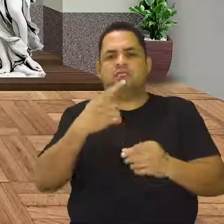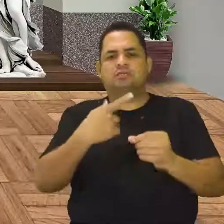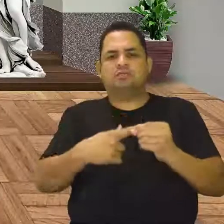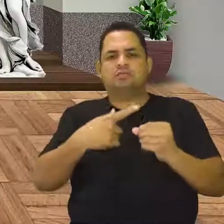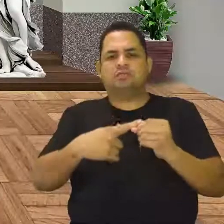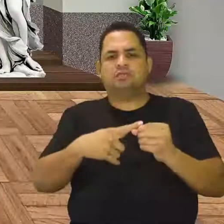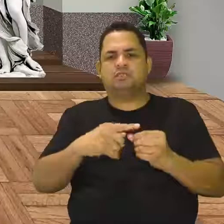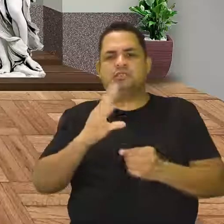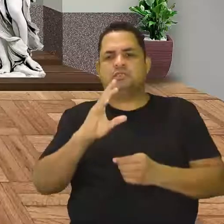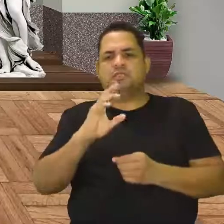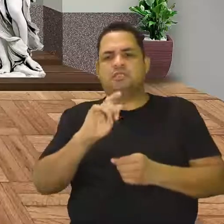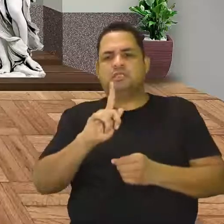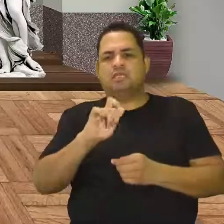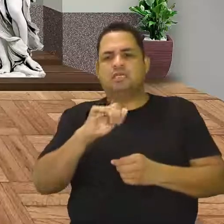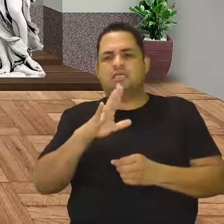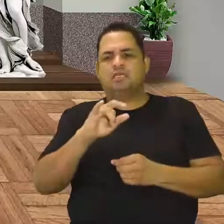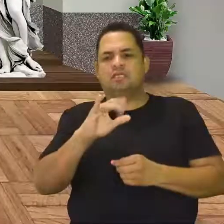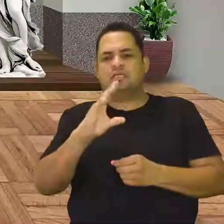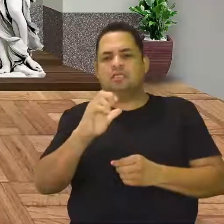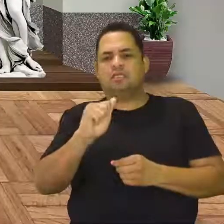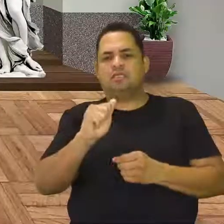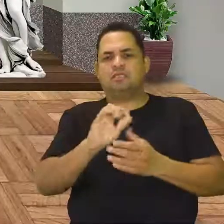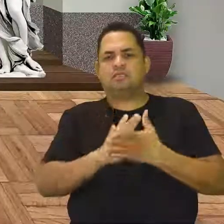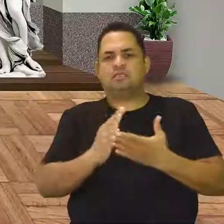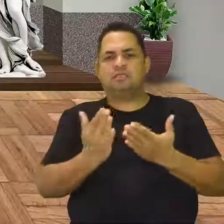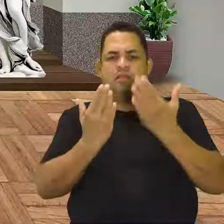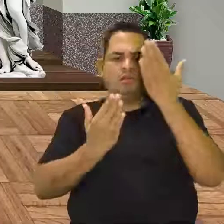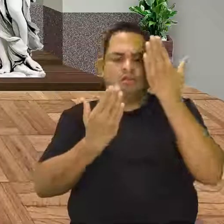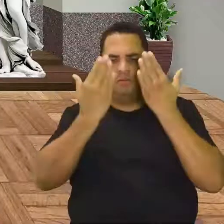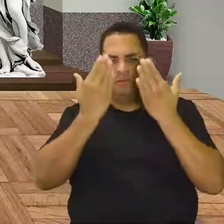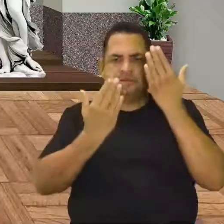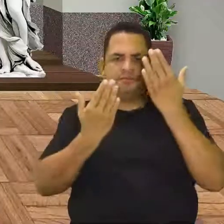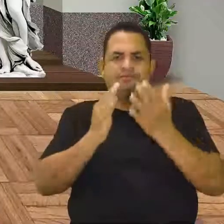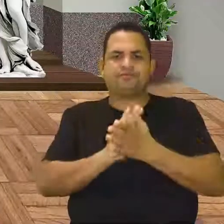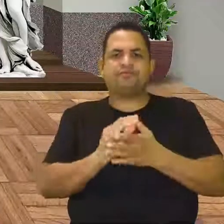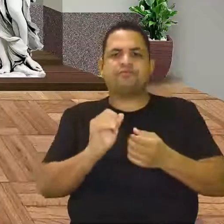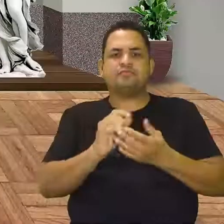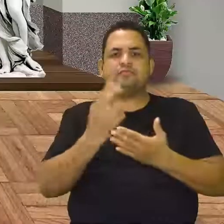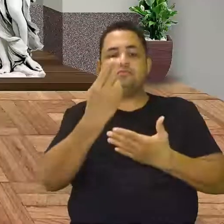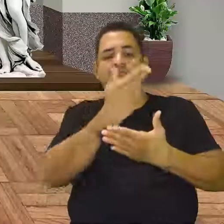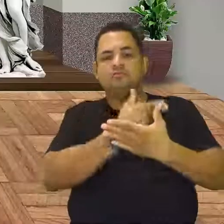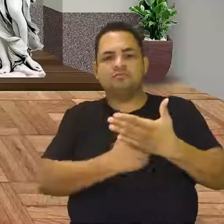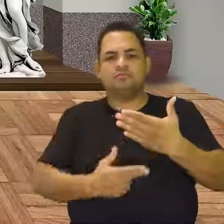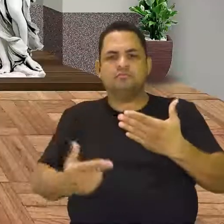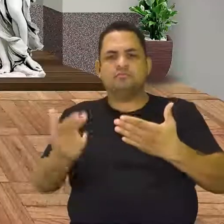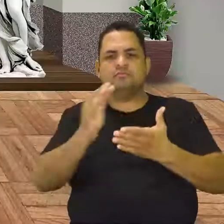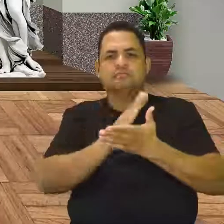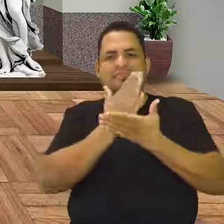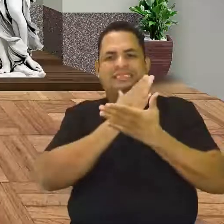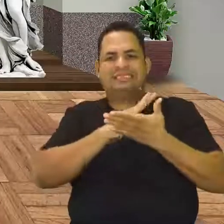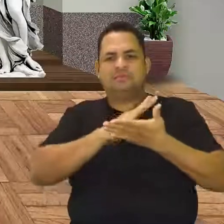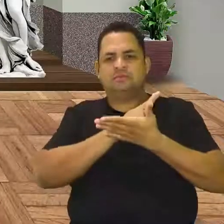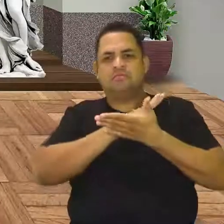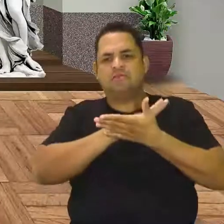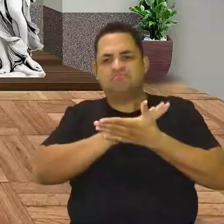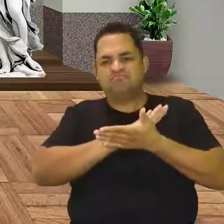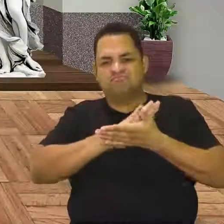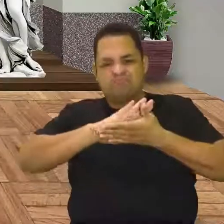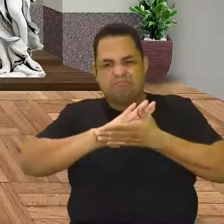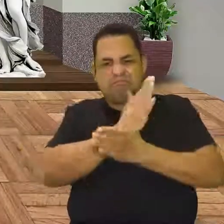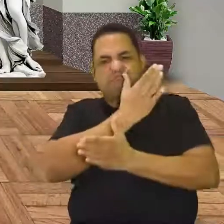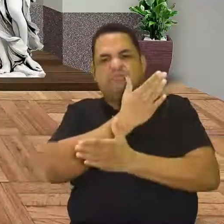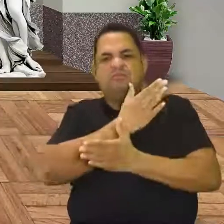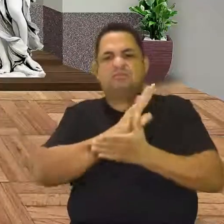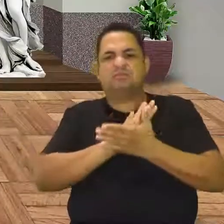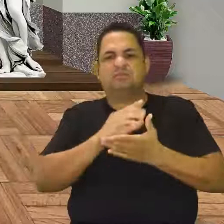Quando eu também mostrei, lá atrás, o Pablo Picasso fez aquela obra de Guernica, a destruição da cidade. Isso